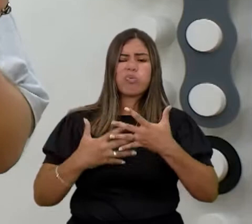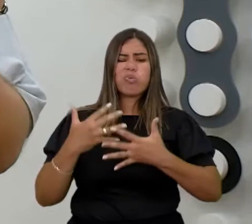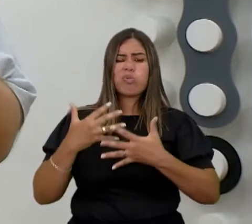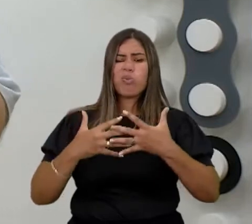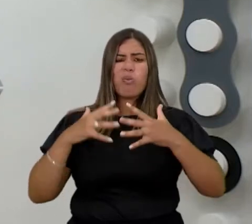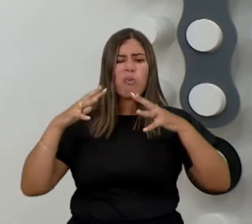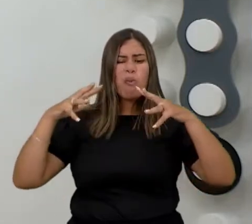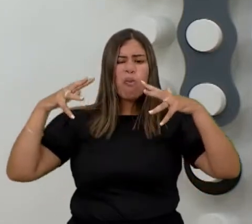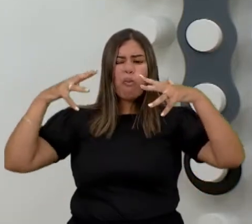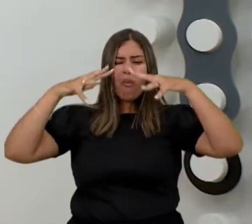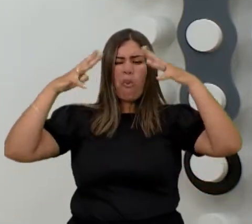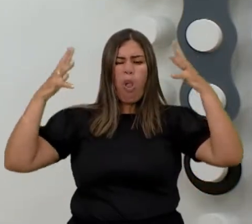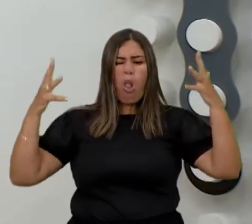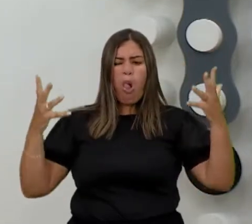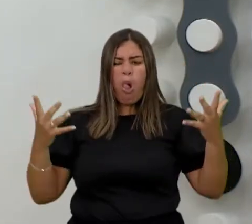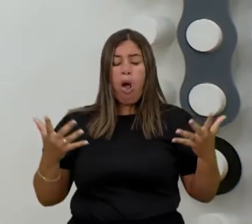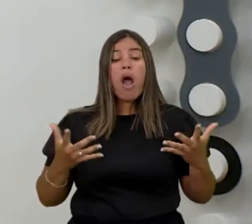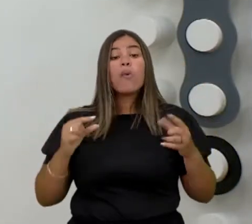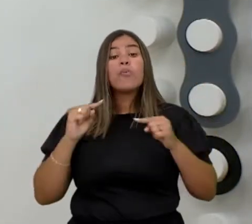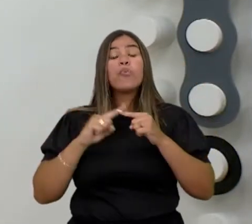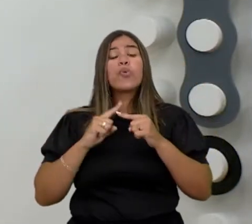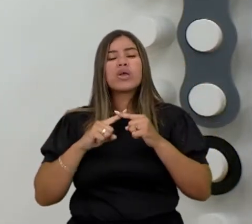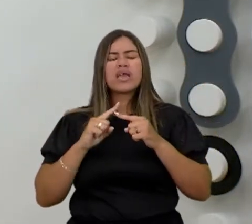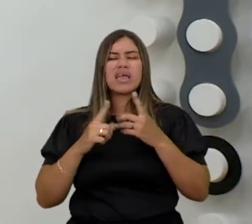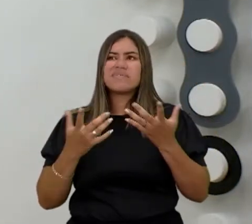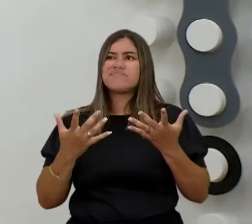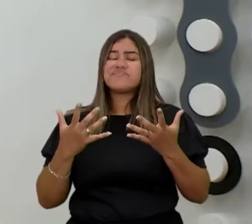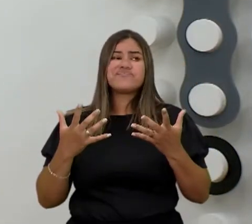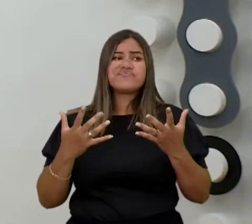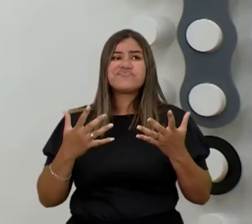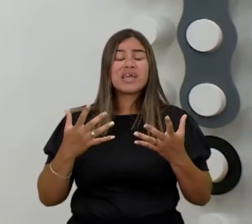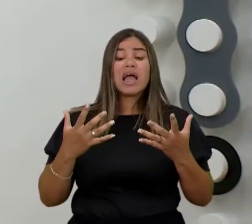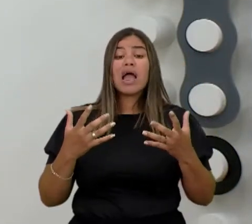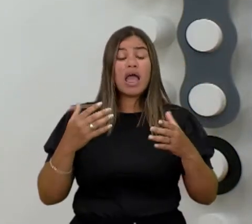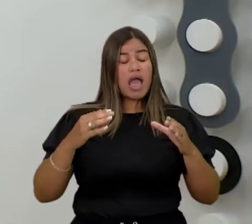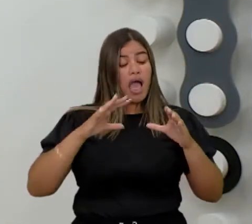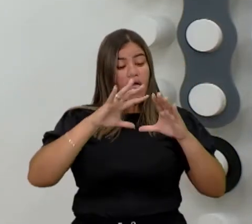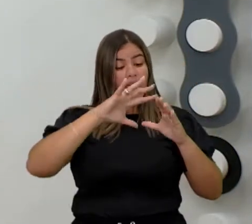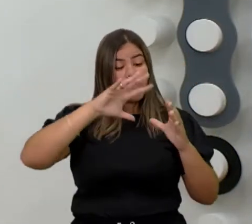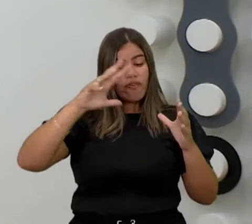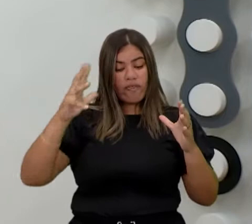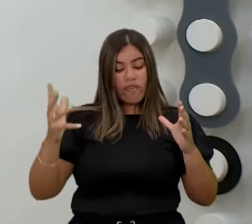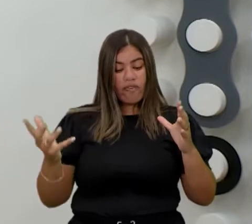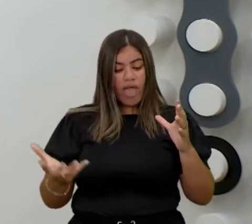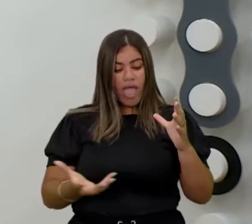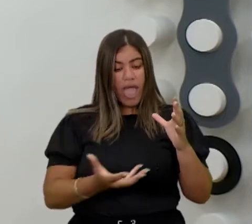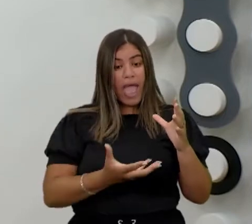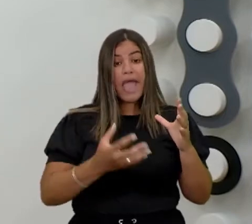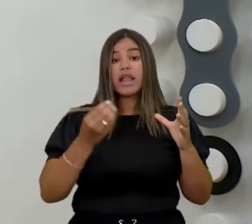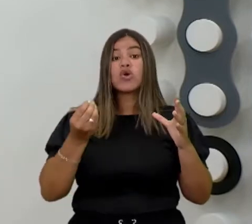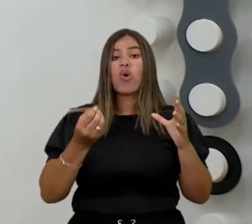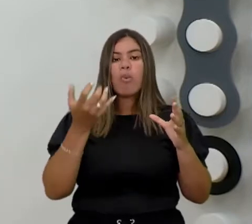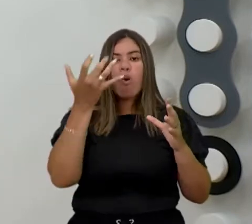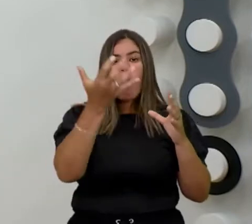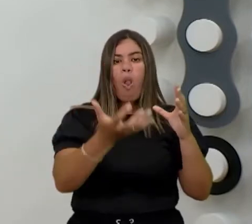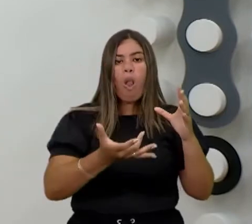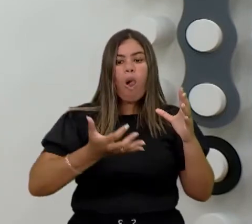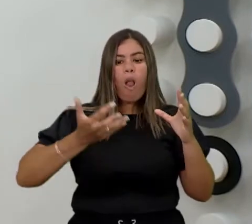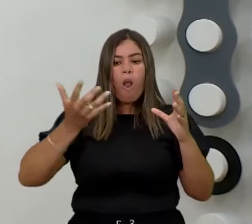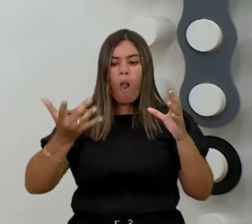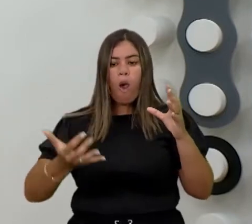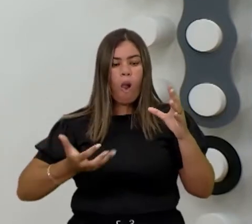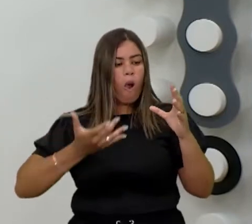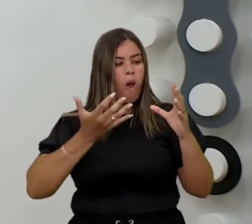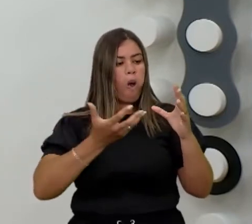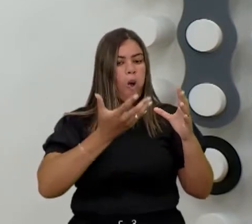bola de fogo, né, se falava assim. Então você não tem resquícios materiais, né, e concretos deste período.